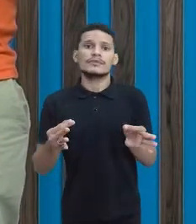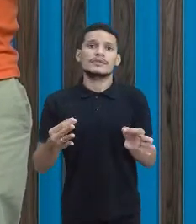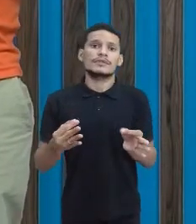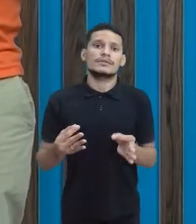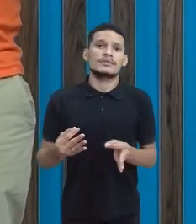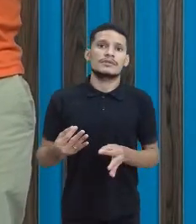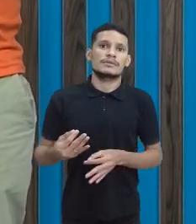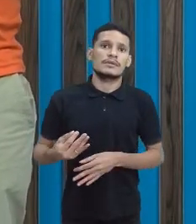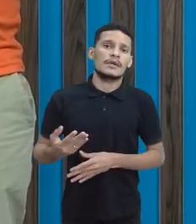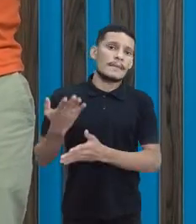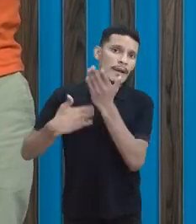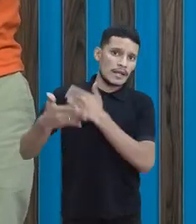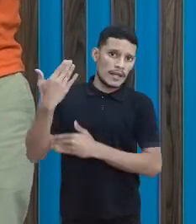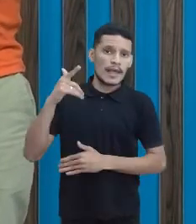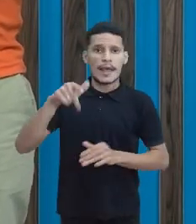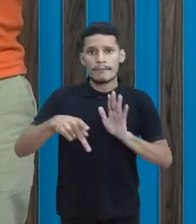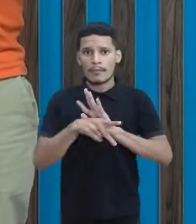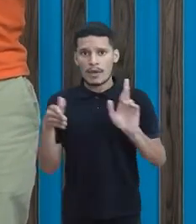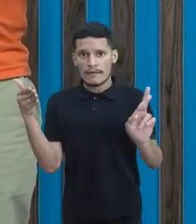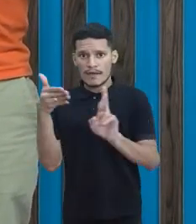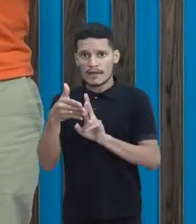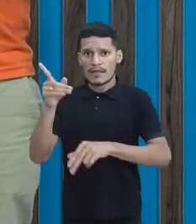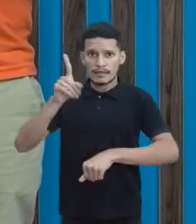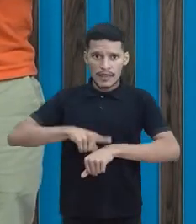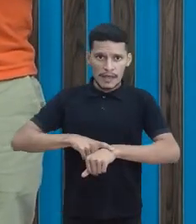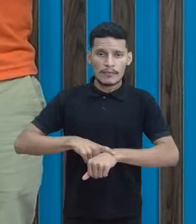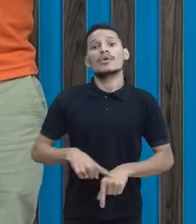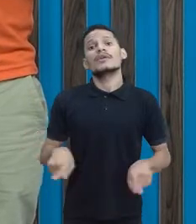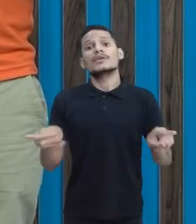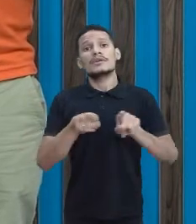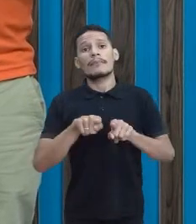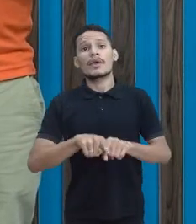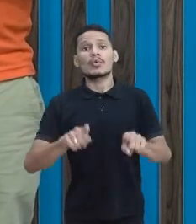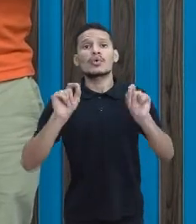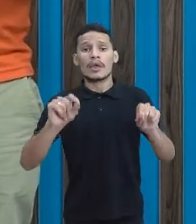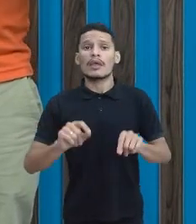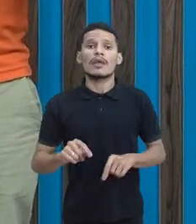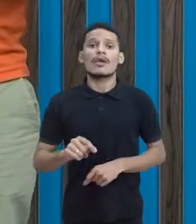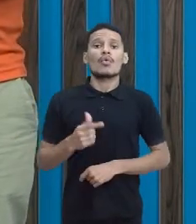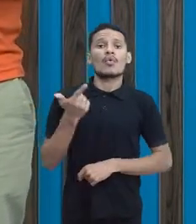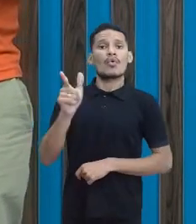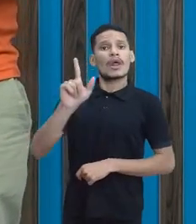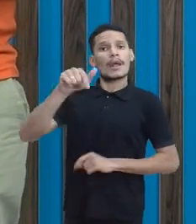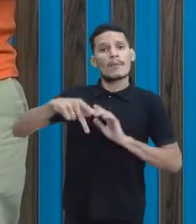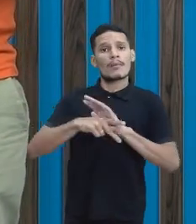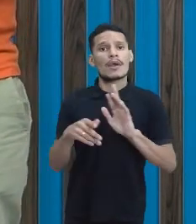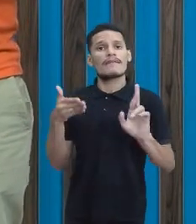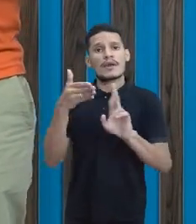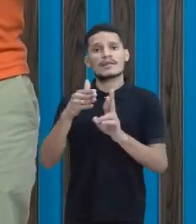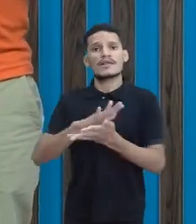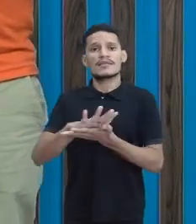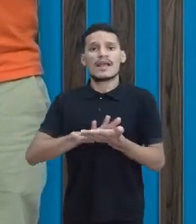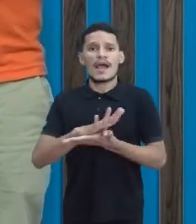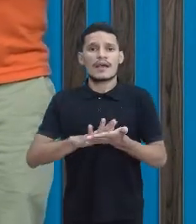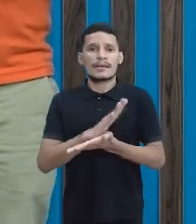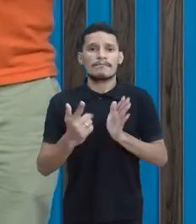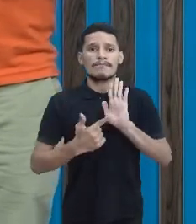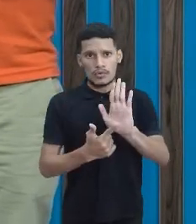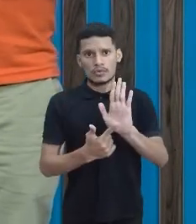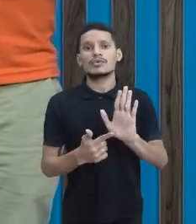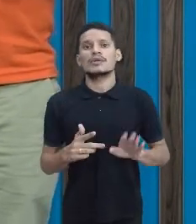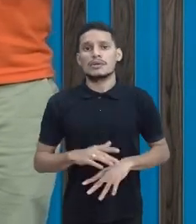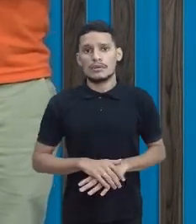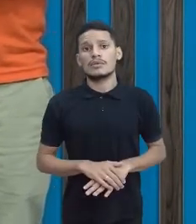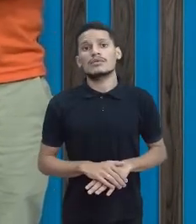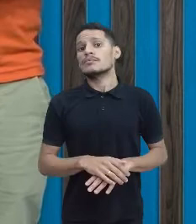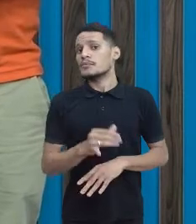uma referência temporal. Já o Present Perfect é quando você não menciona a referência temporal, certo? Ou seja,